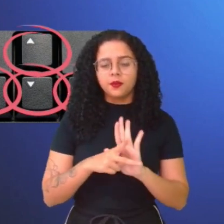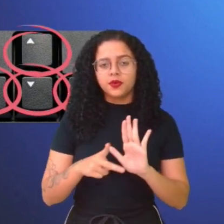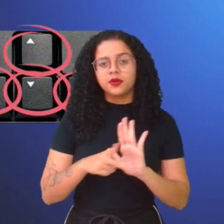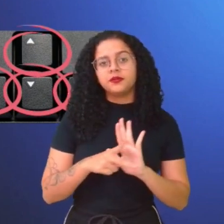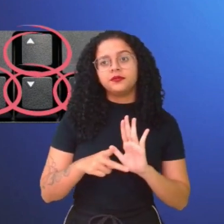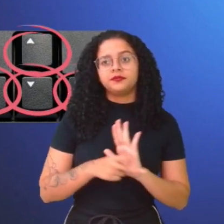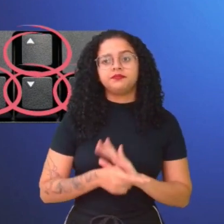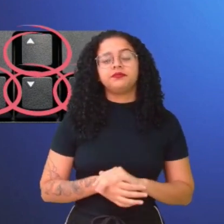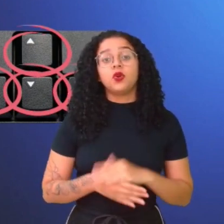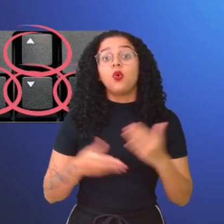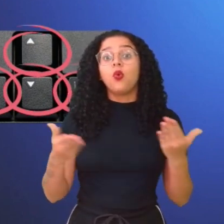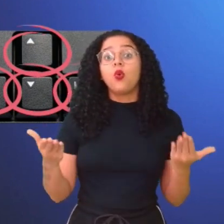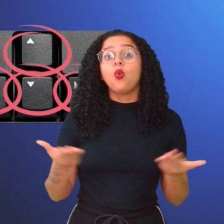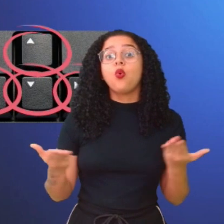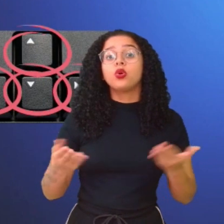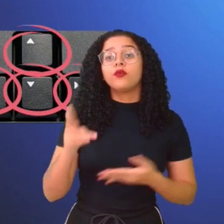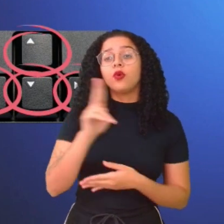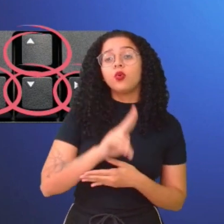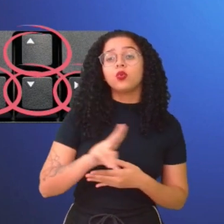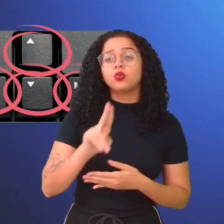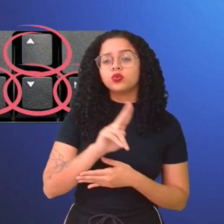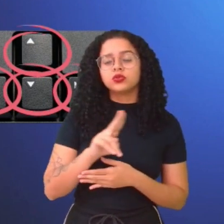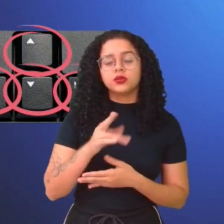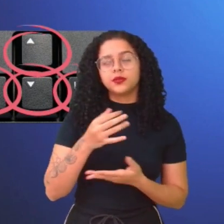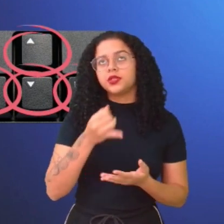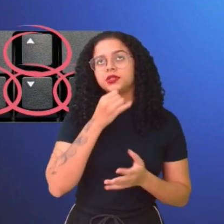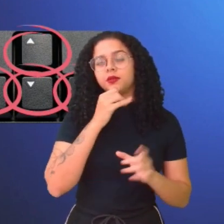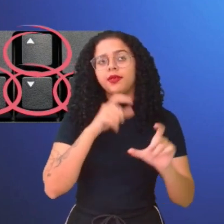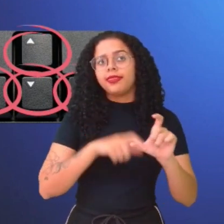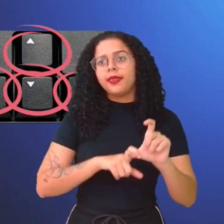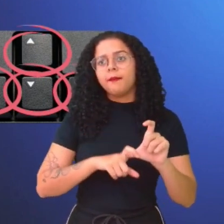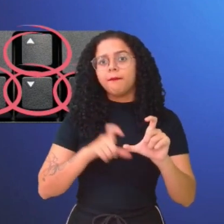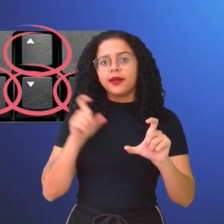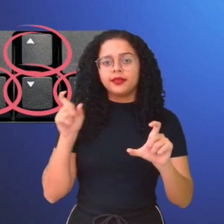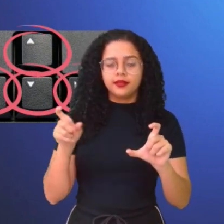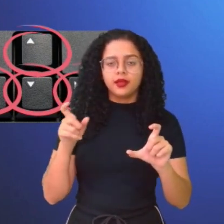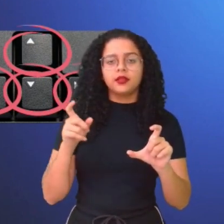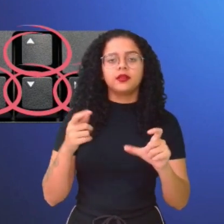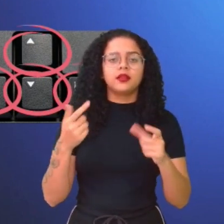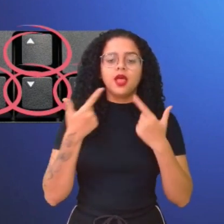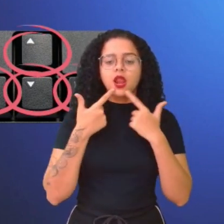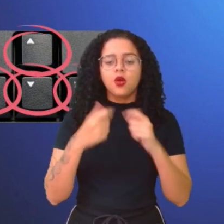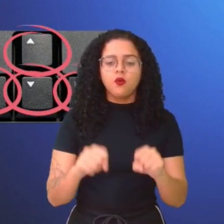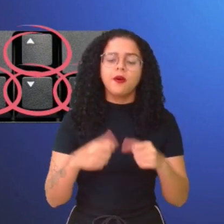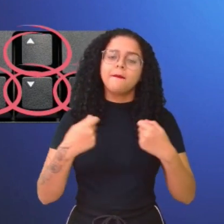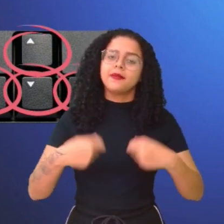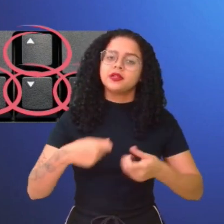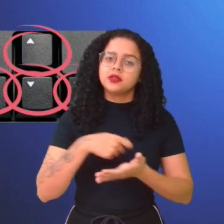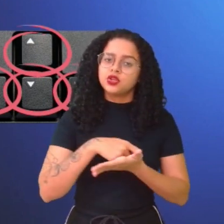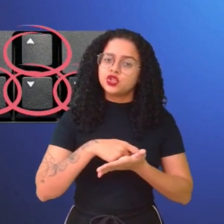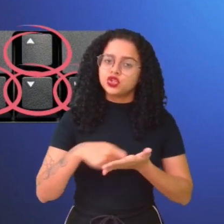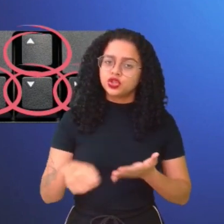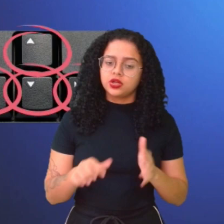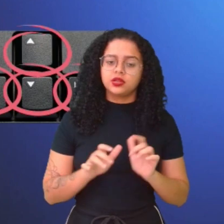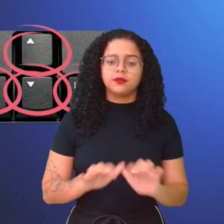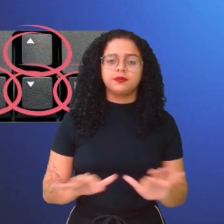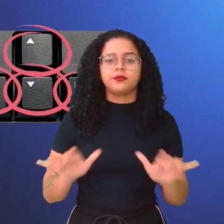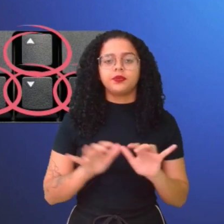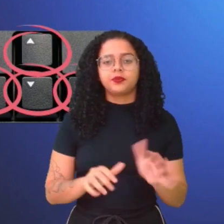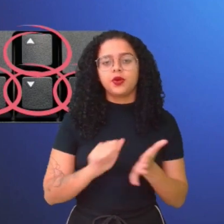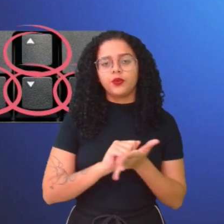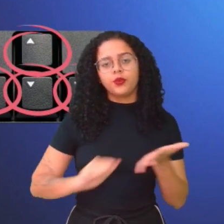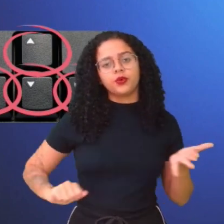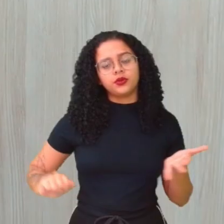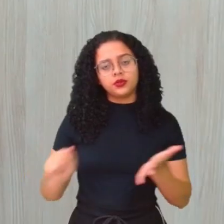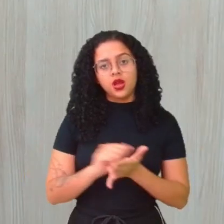gente vai utilizar aí, independente dela, ela precisa de ser escrita como um algoritmo.